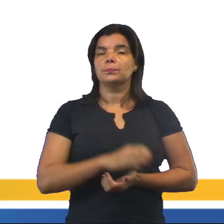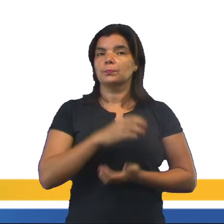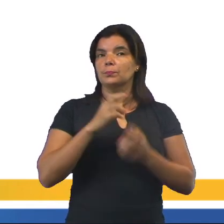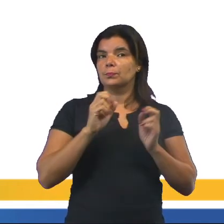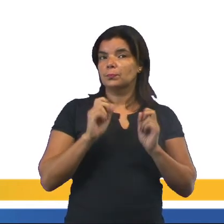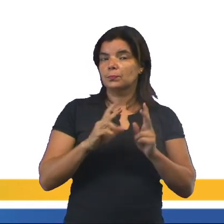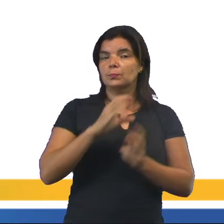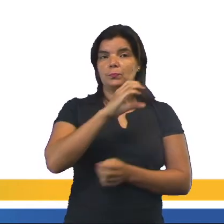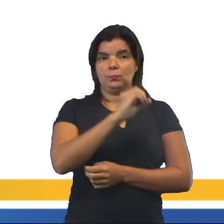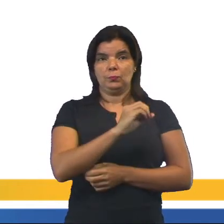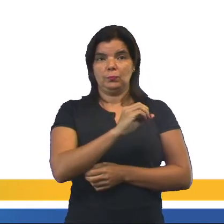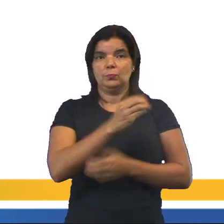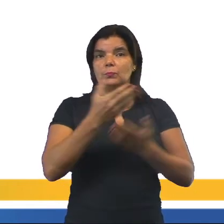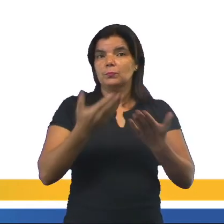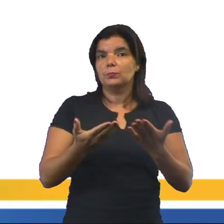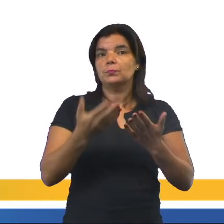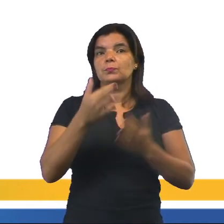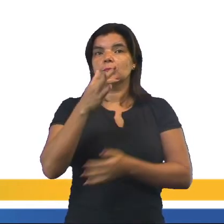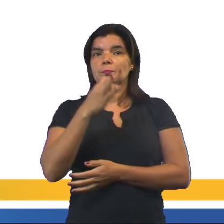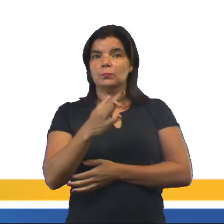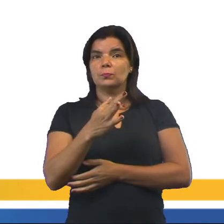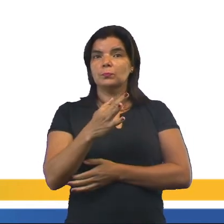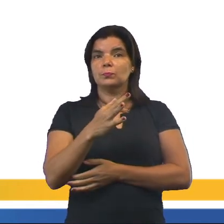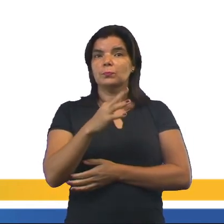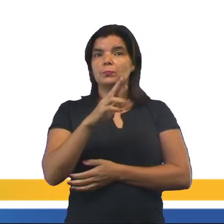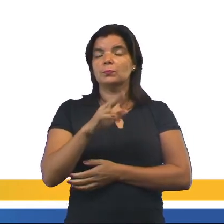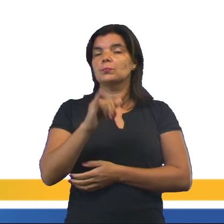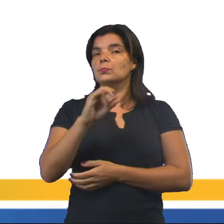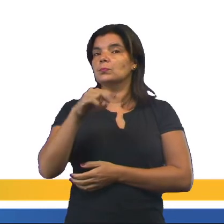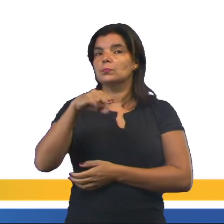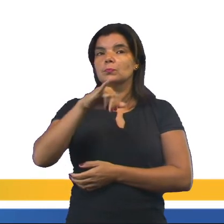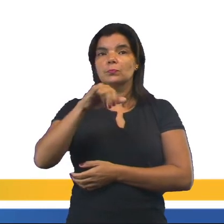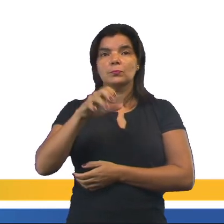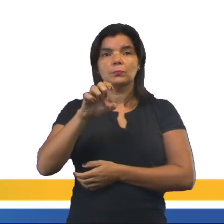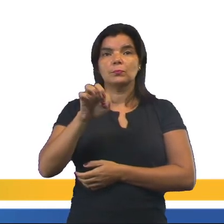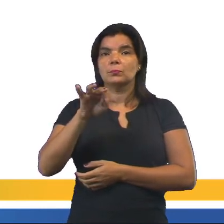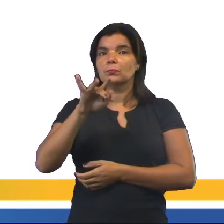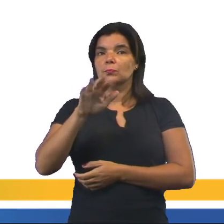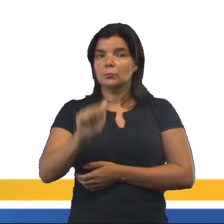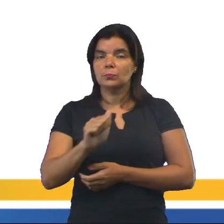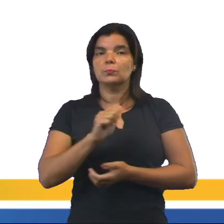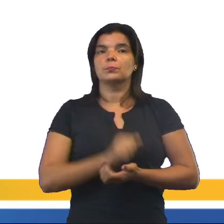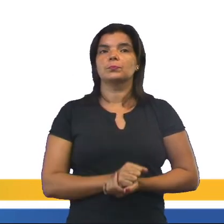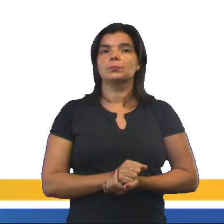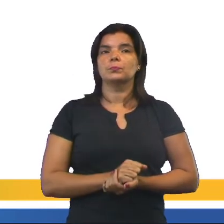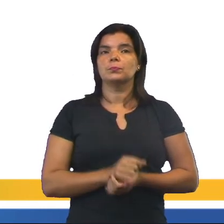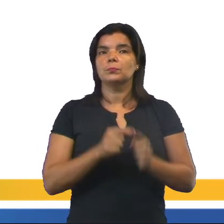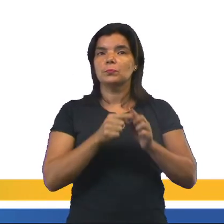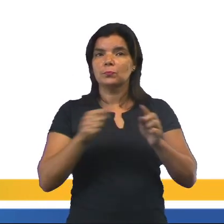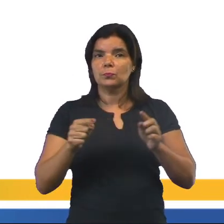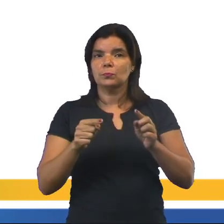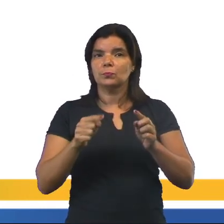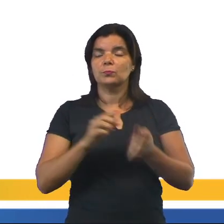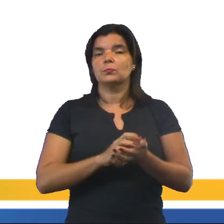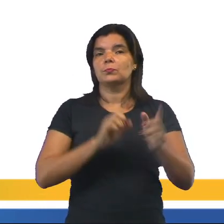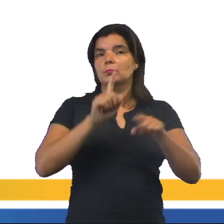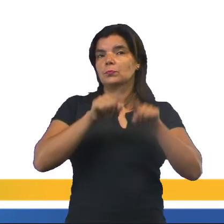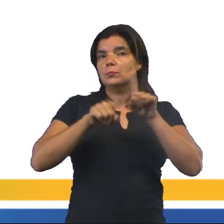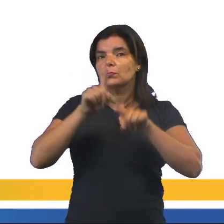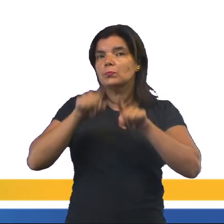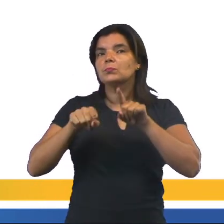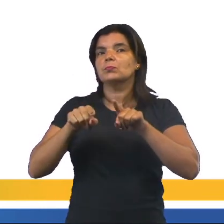que é igual a 0. Assim, a função não é injetiva. O período,